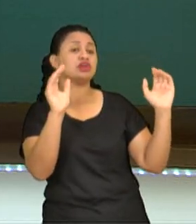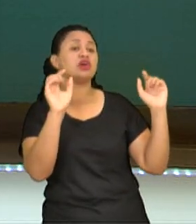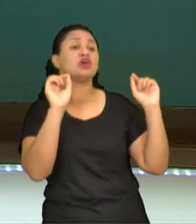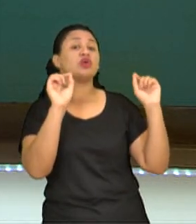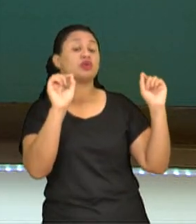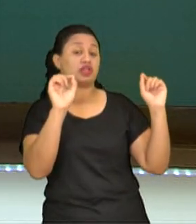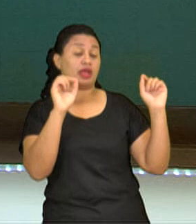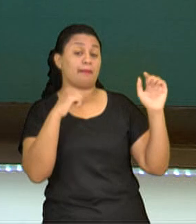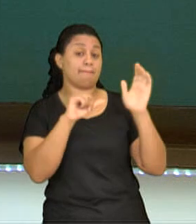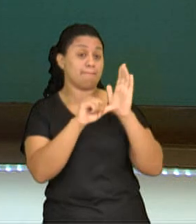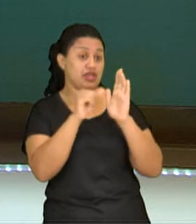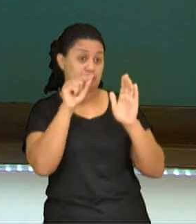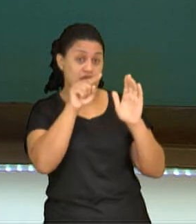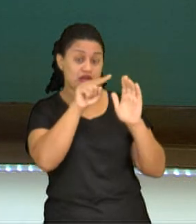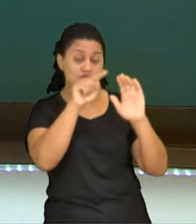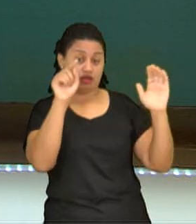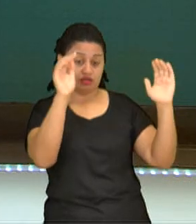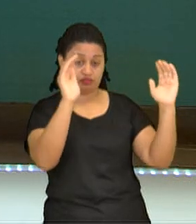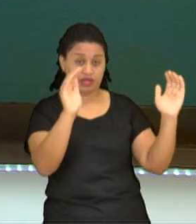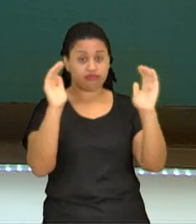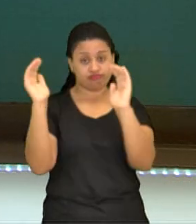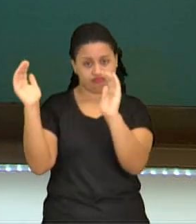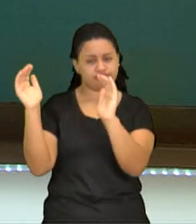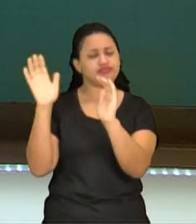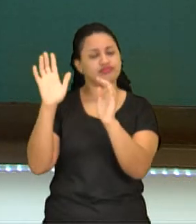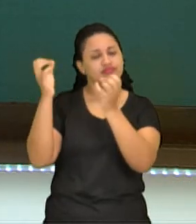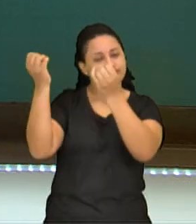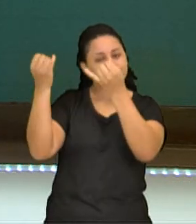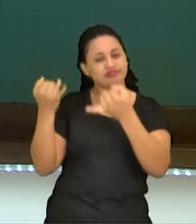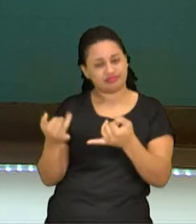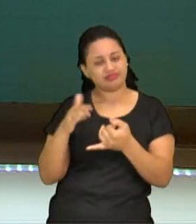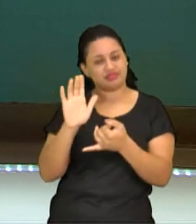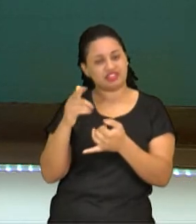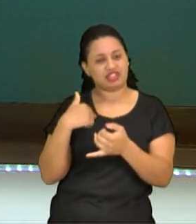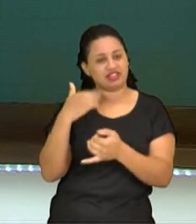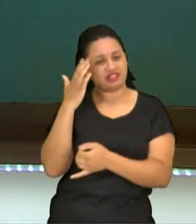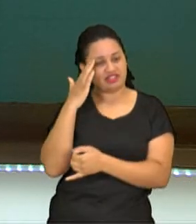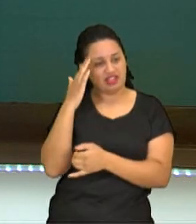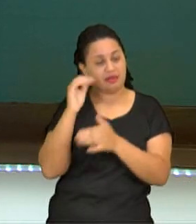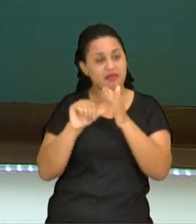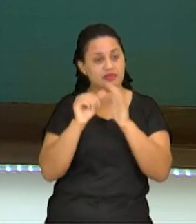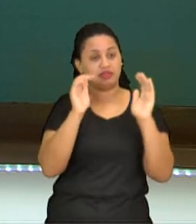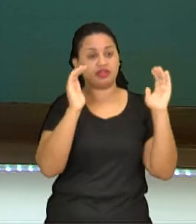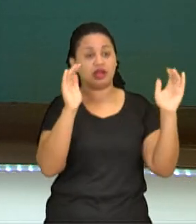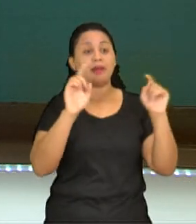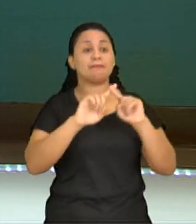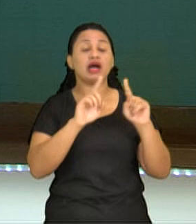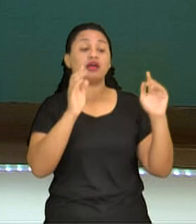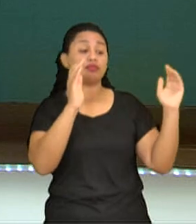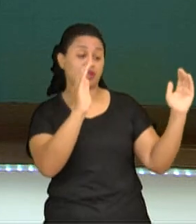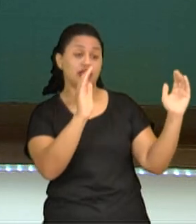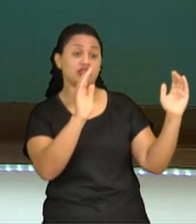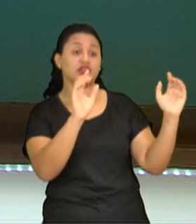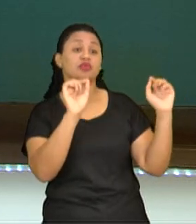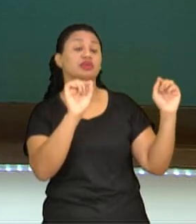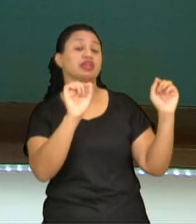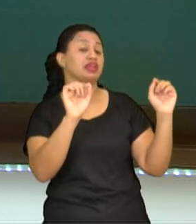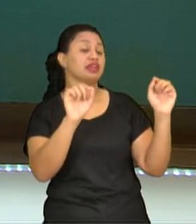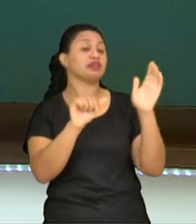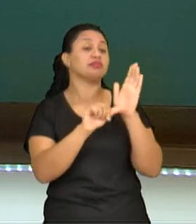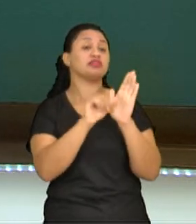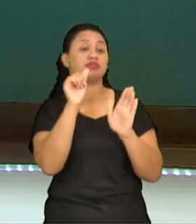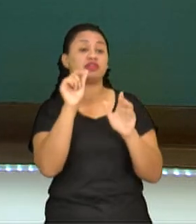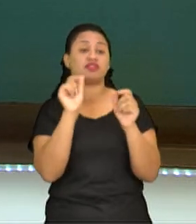é o que eu vou resolver primeiro, certo? A gente já falou sobre isso. Então, mas dentro desse parênteses tenho as